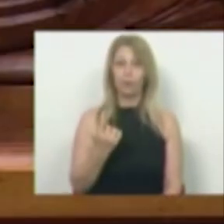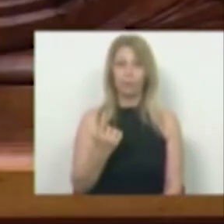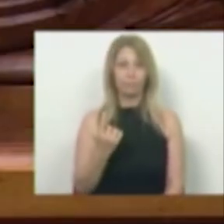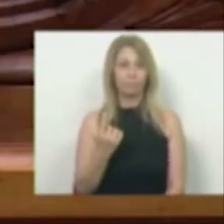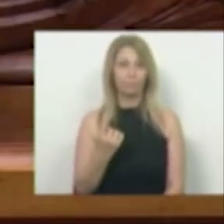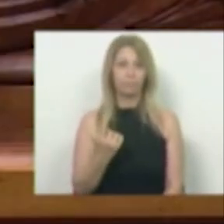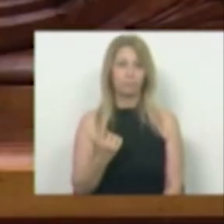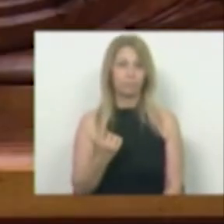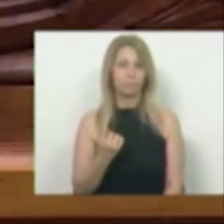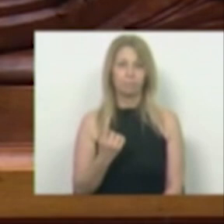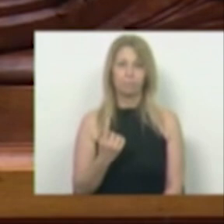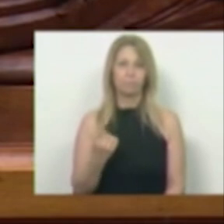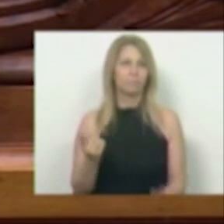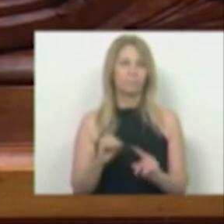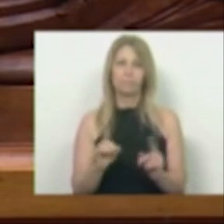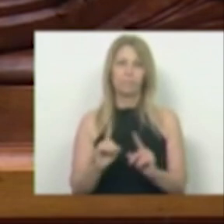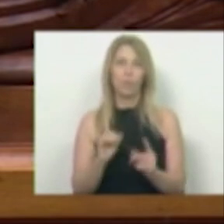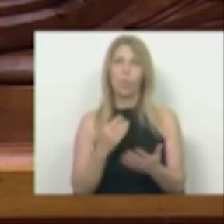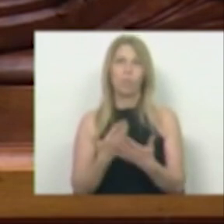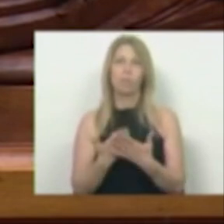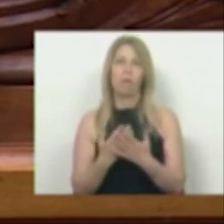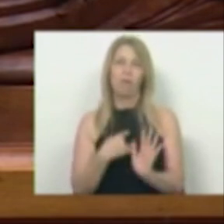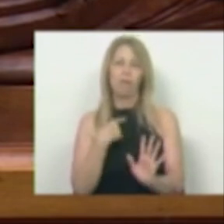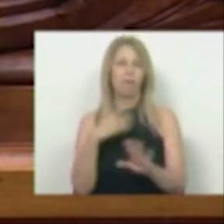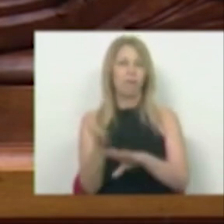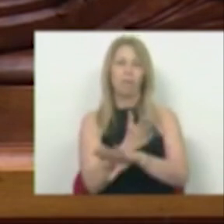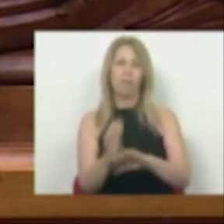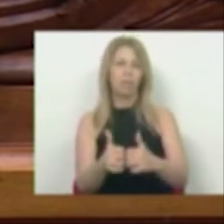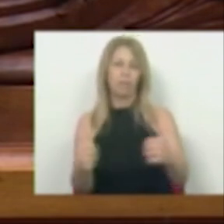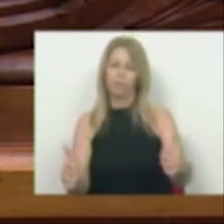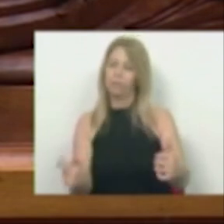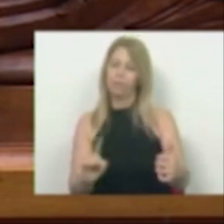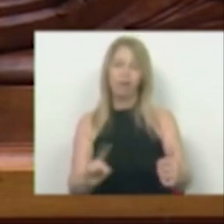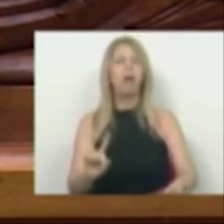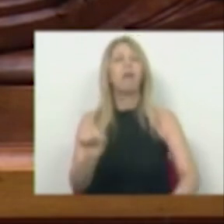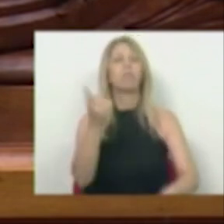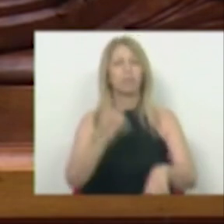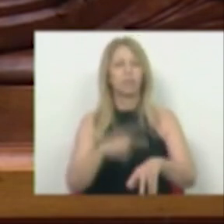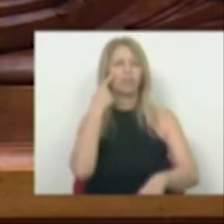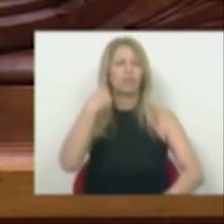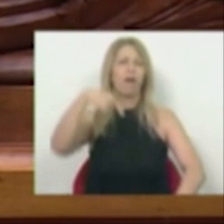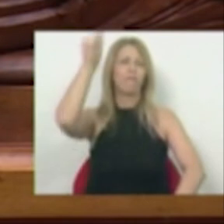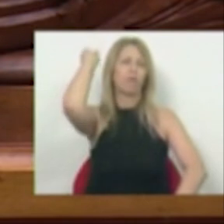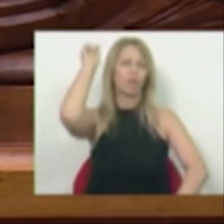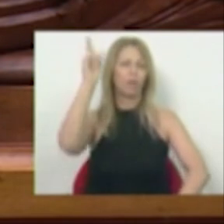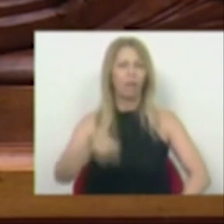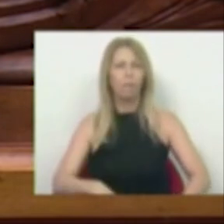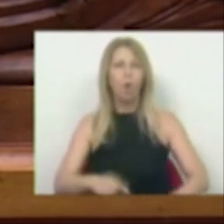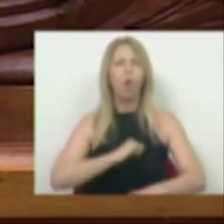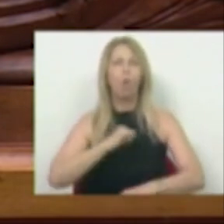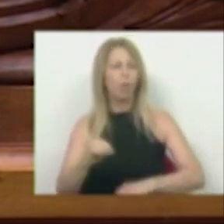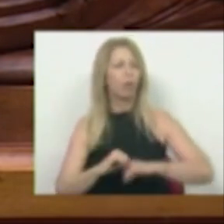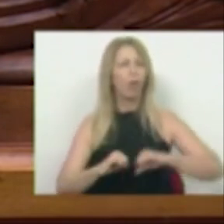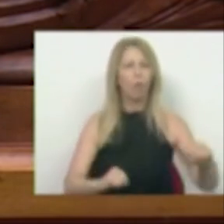É um Governo que não alimenta divisões. Aliás, já passou o tempo em que se punham uns contra os outros, novos contra velhos,